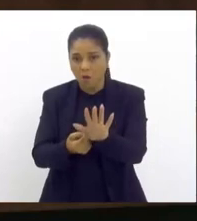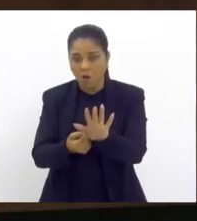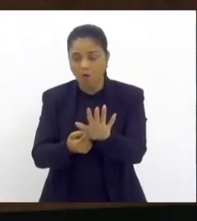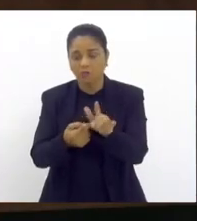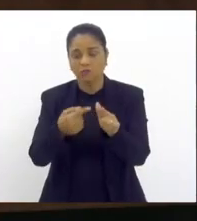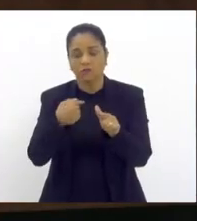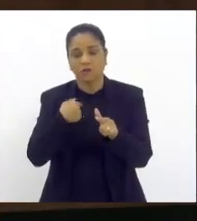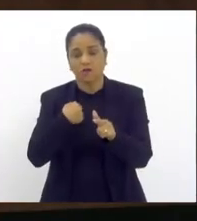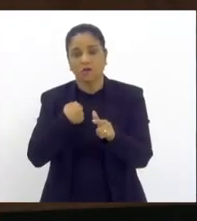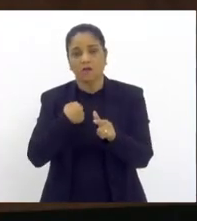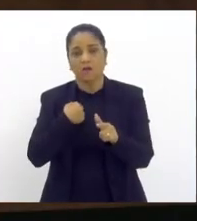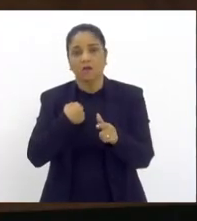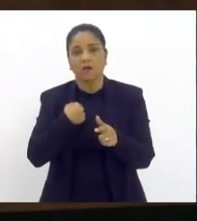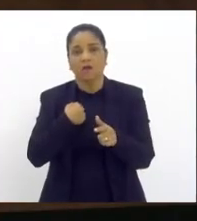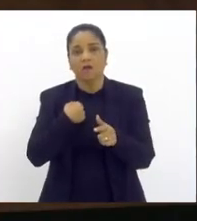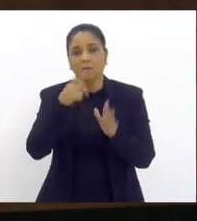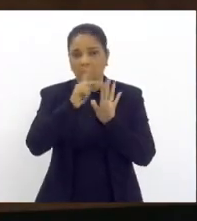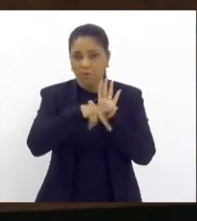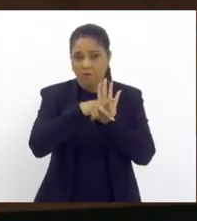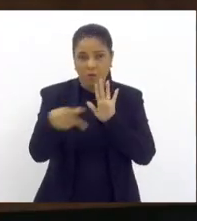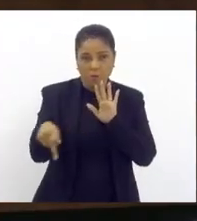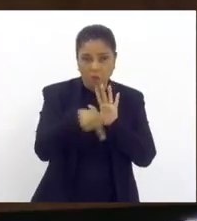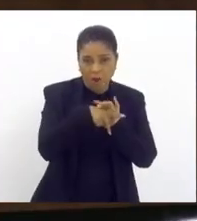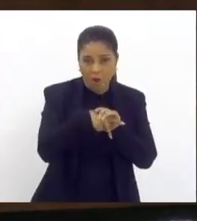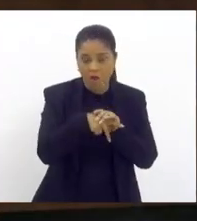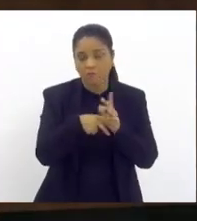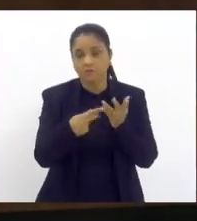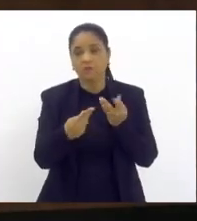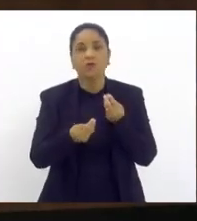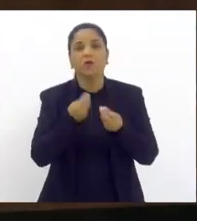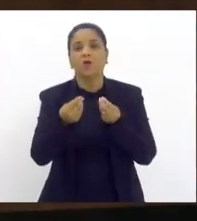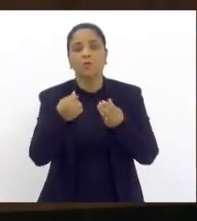desarquivado, né, isso acaba impactando. Isso,